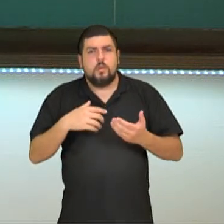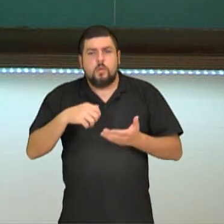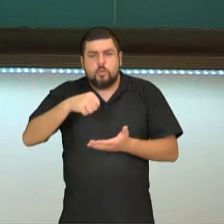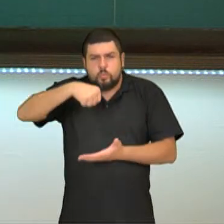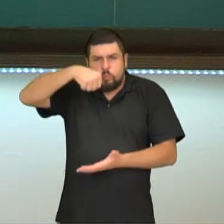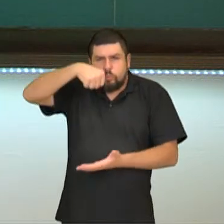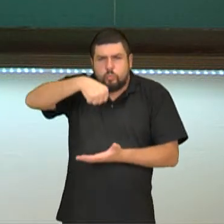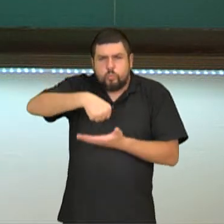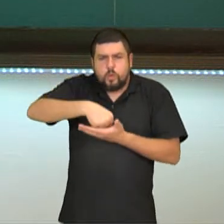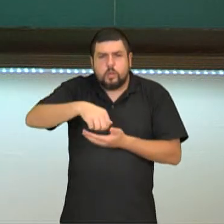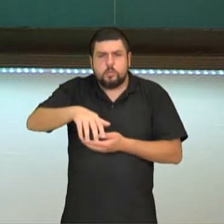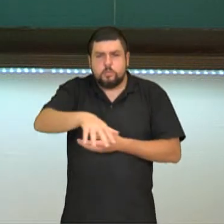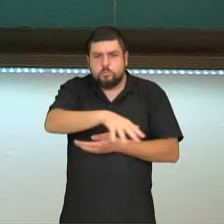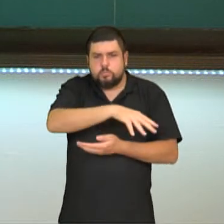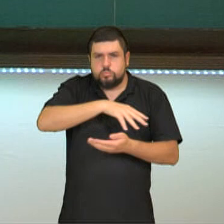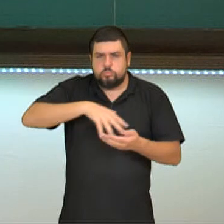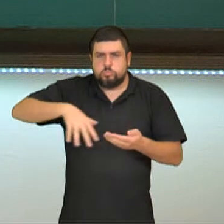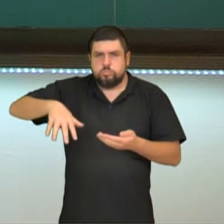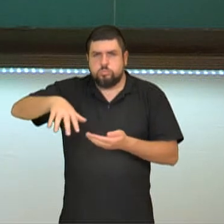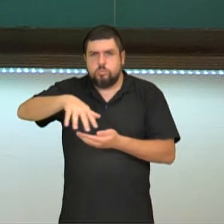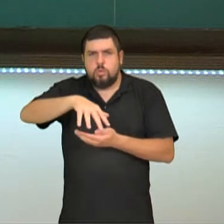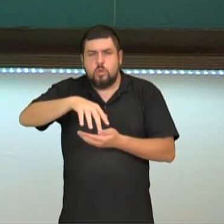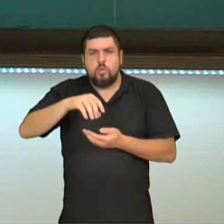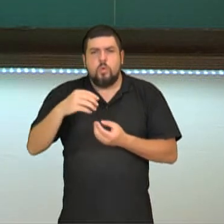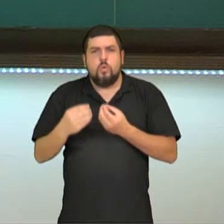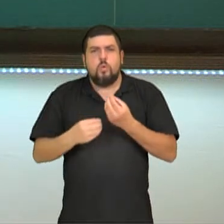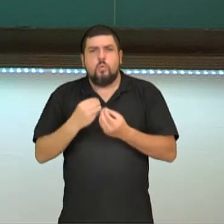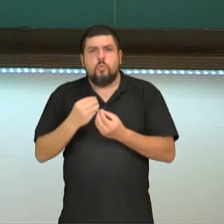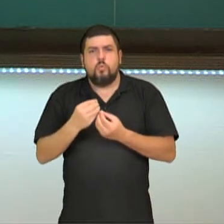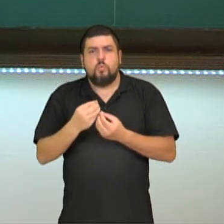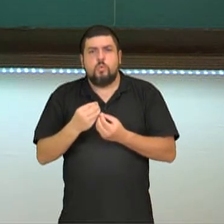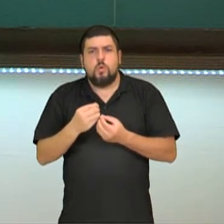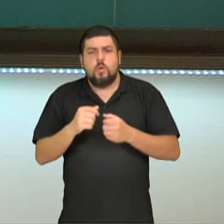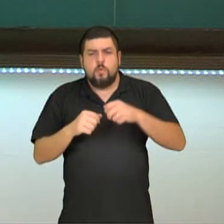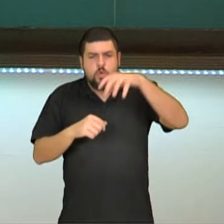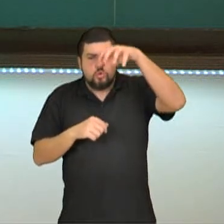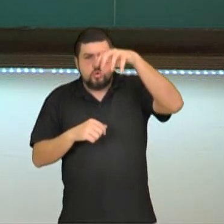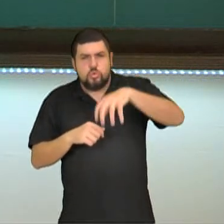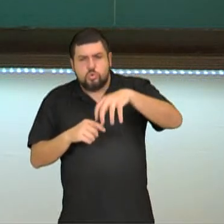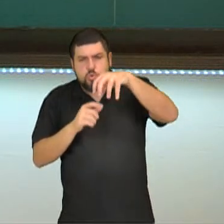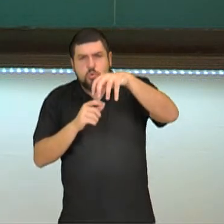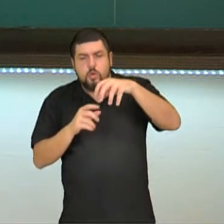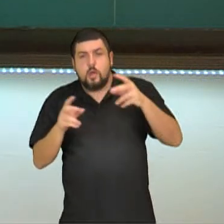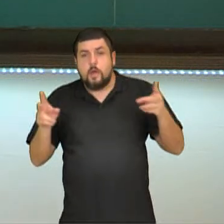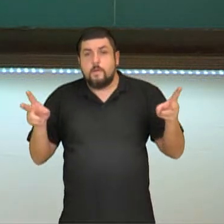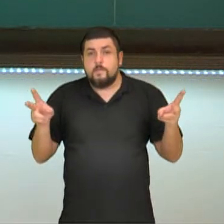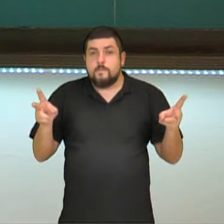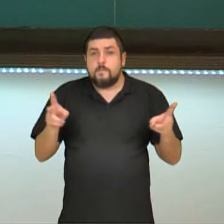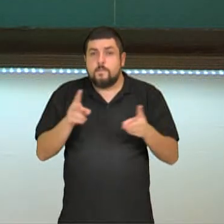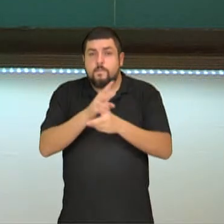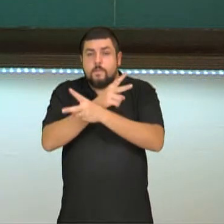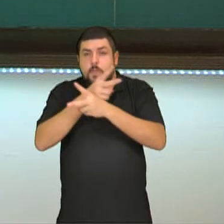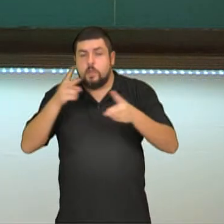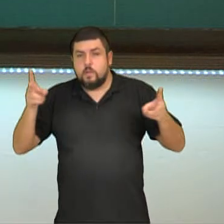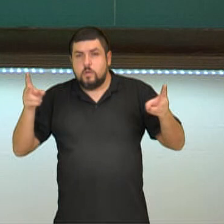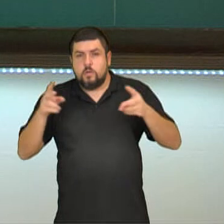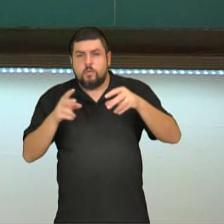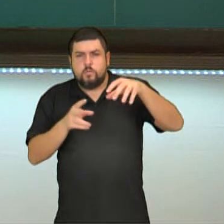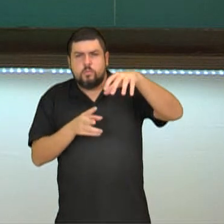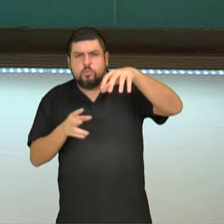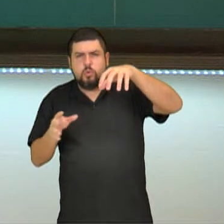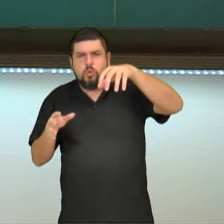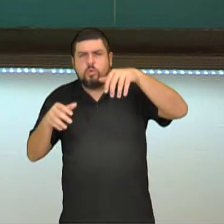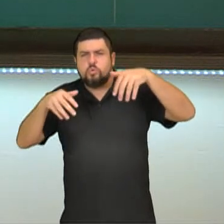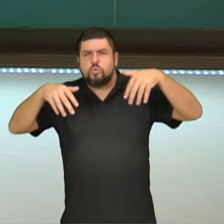baixa, tende a ir da pressão alta para a pressão baixa, vai na lateral. Quando os ventos chegam, trazem esse